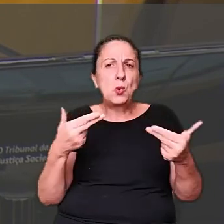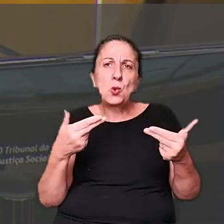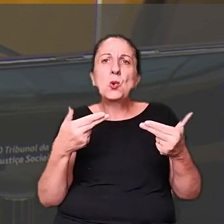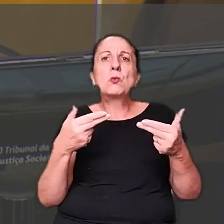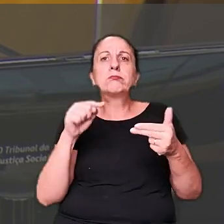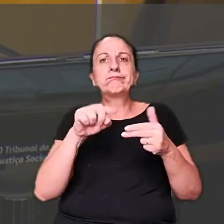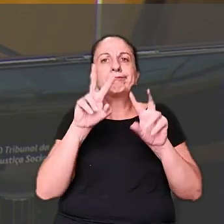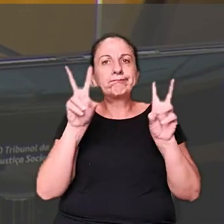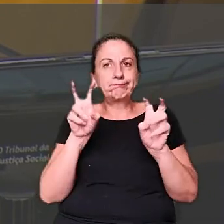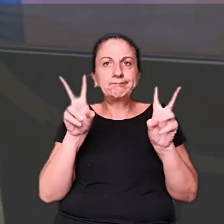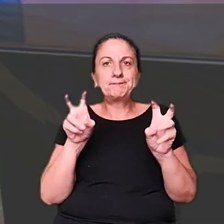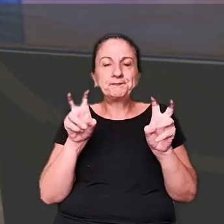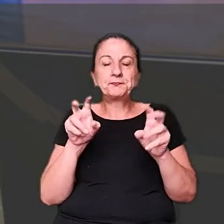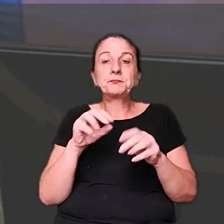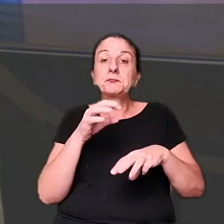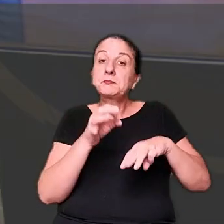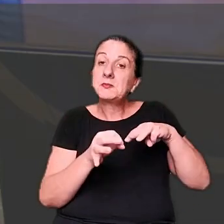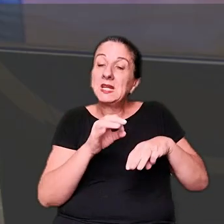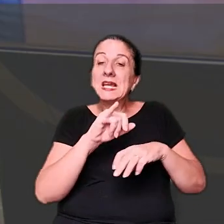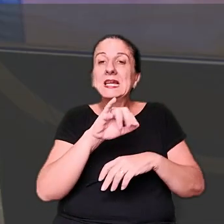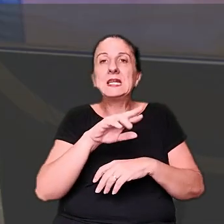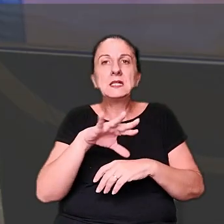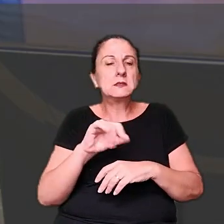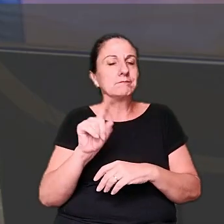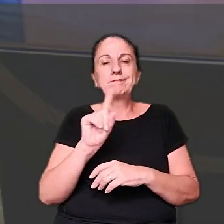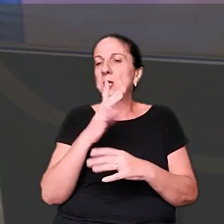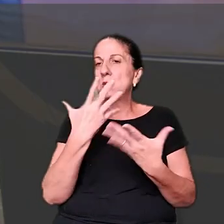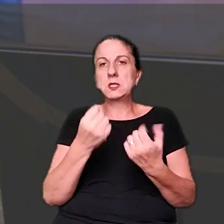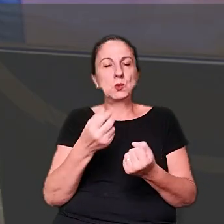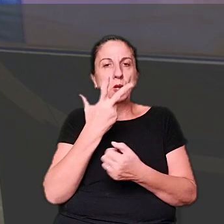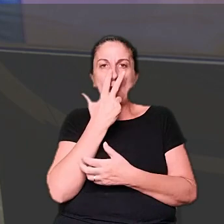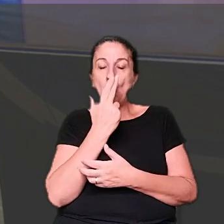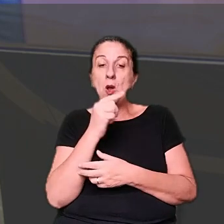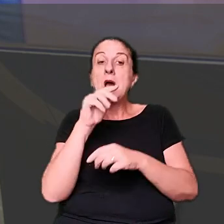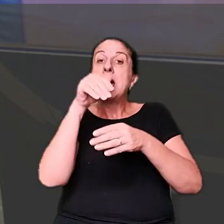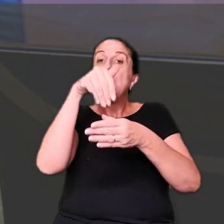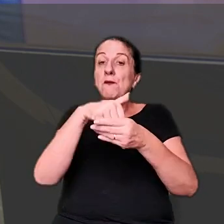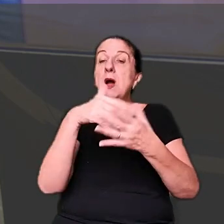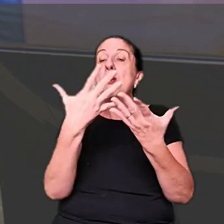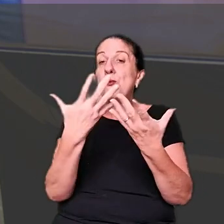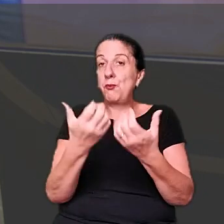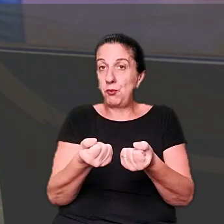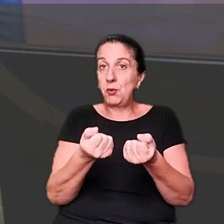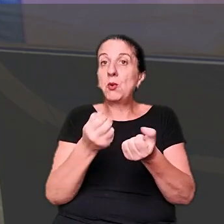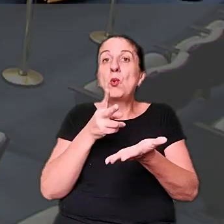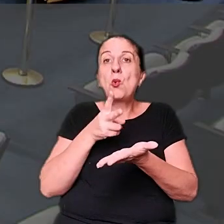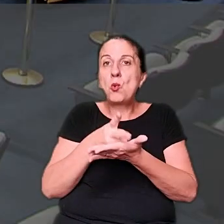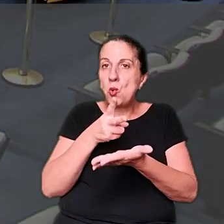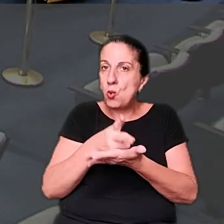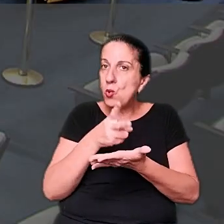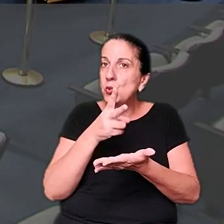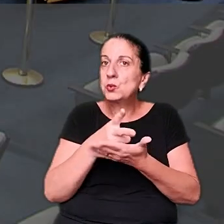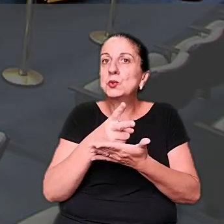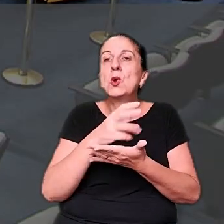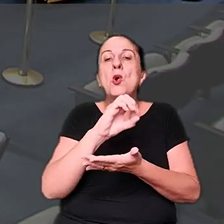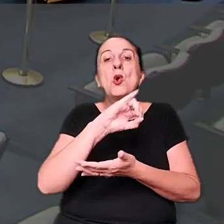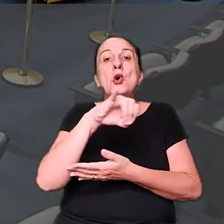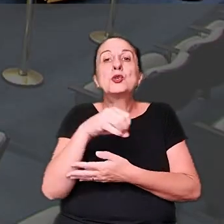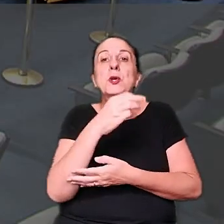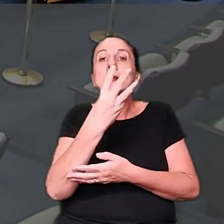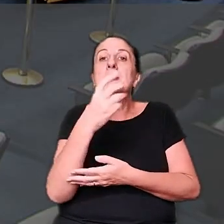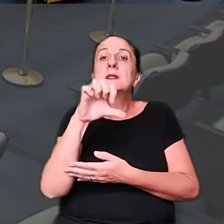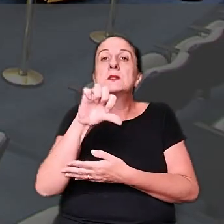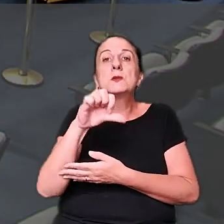a respeito da matéria. O ministro Ives Gandra divergiu e apresentou voto favorável à manutenção da